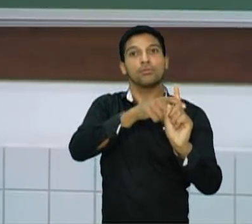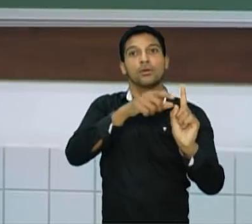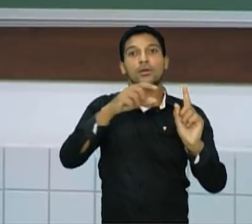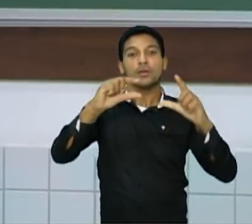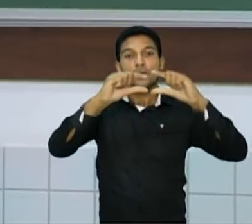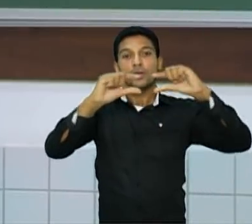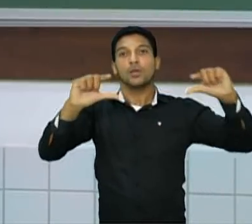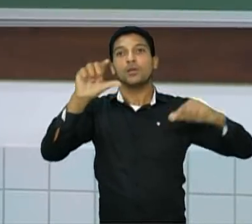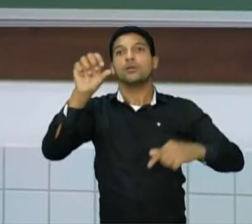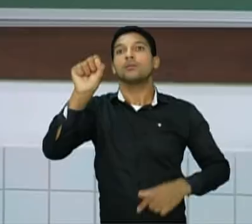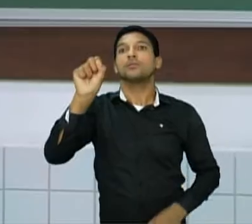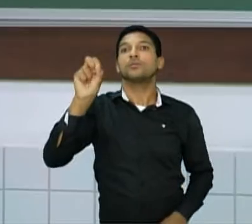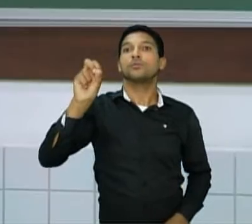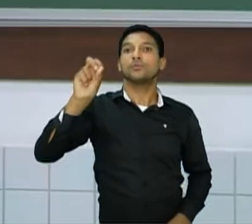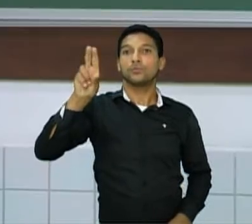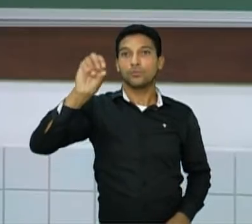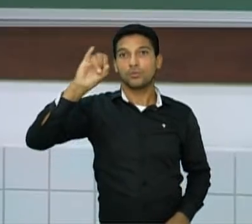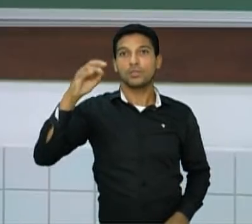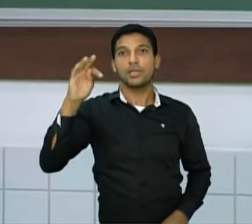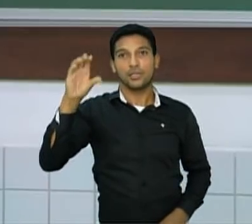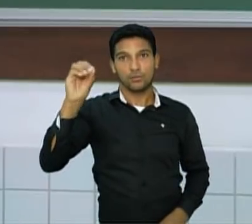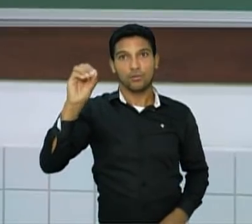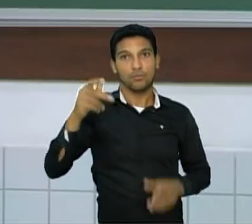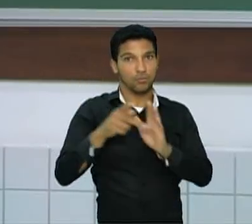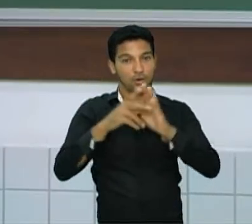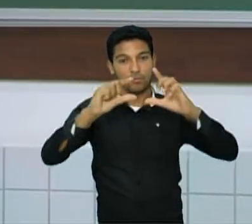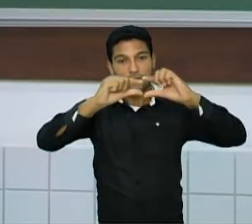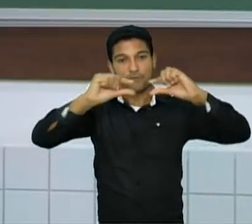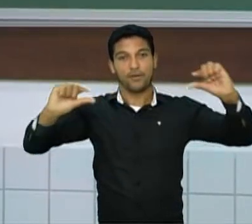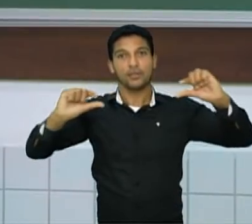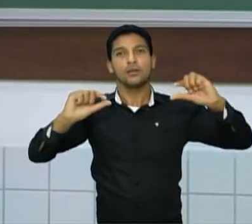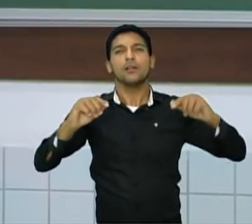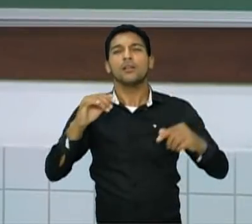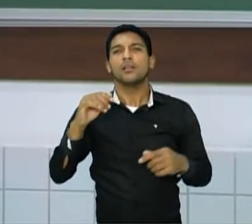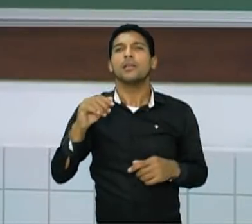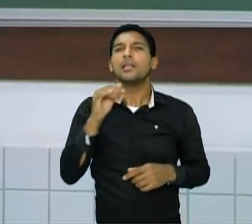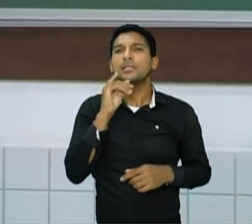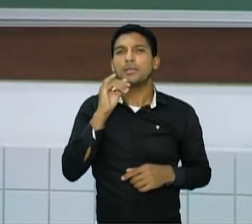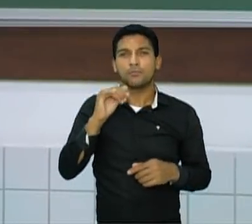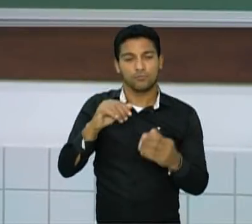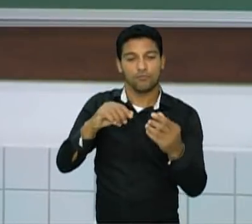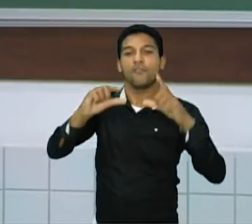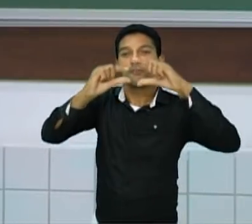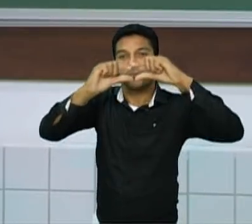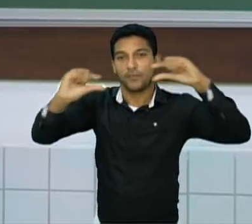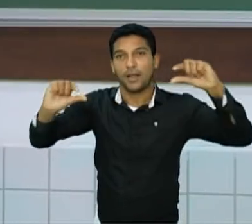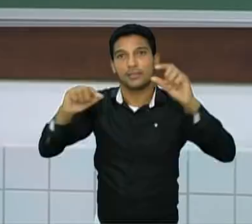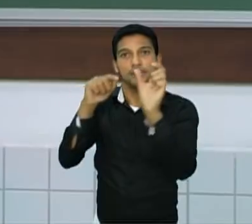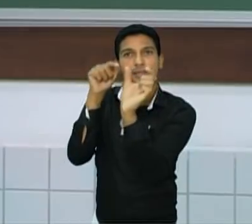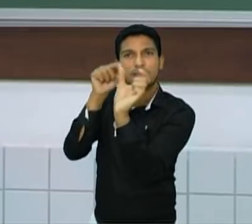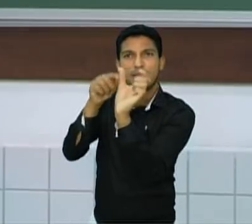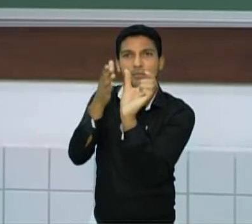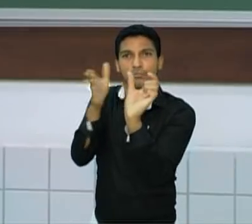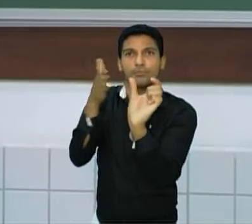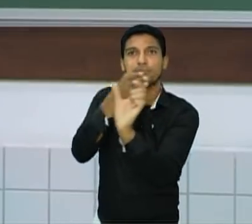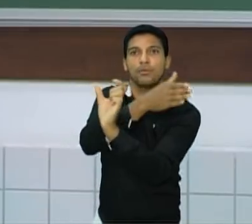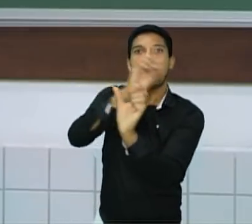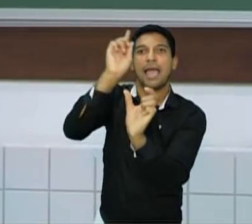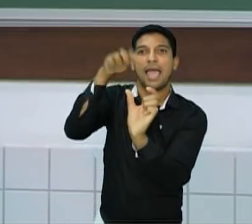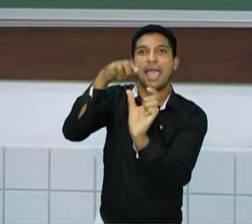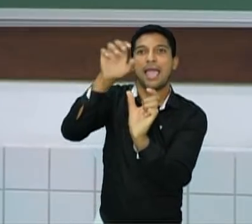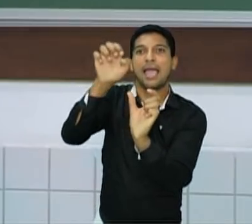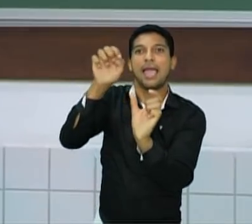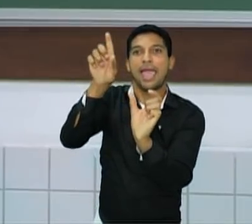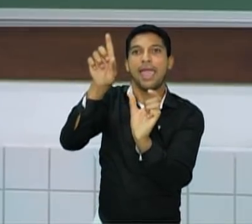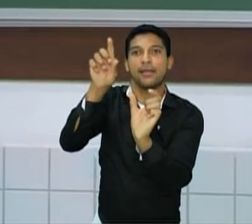ela. Se você tem lá um é e perguntou para ele, é quem? E a resposta for a oração